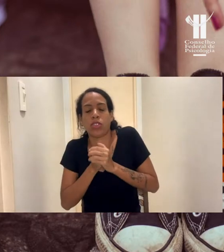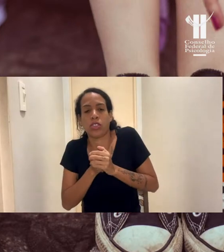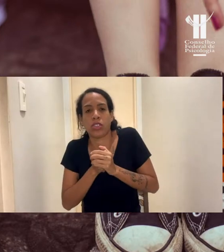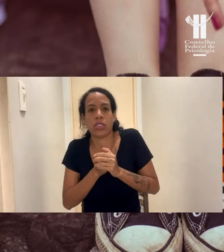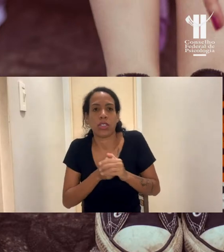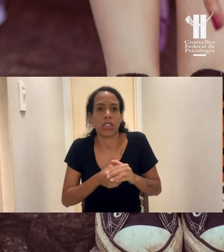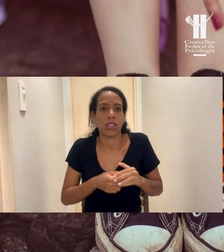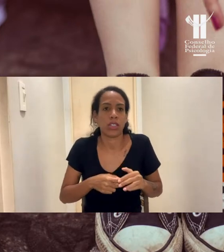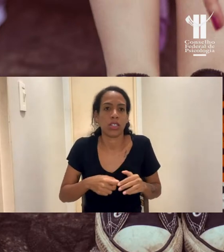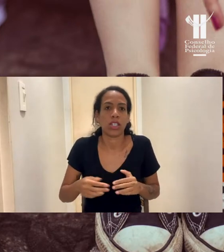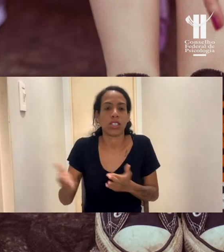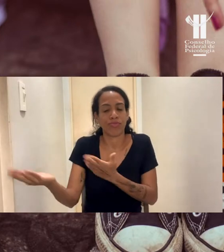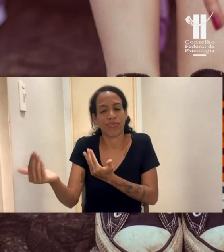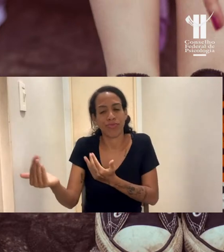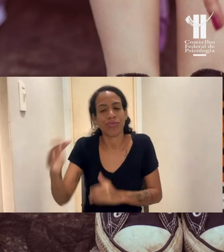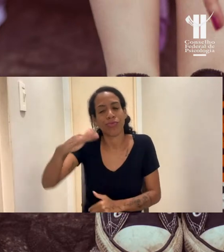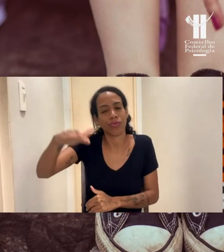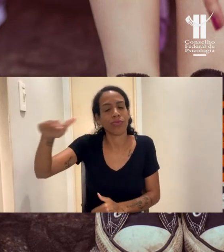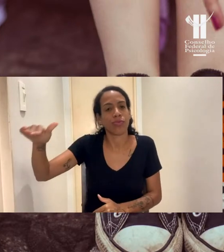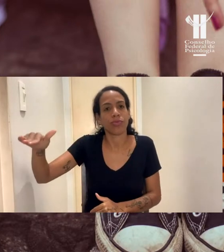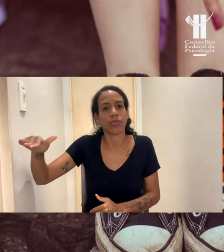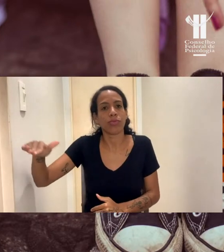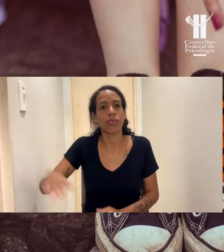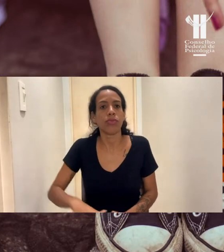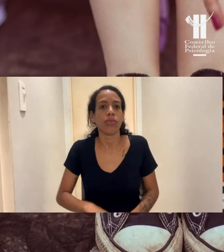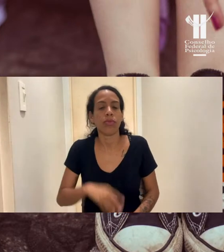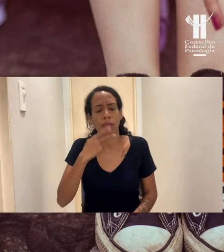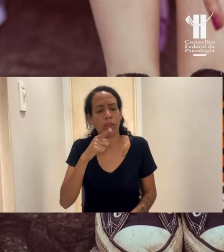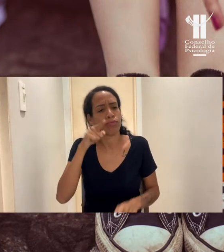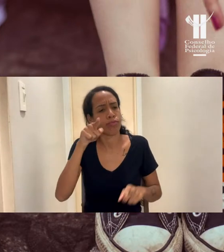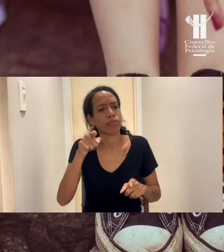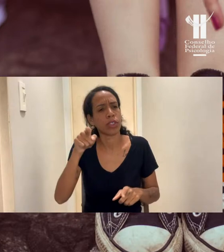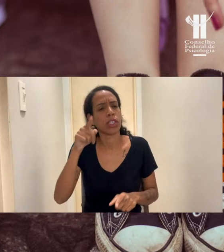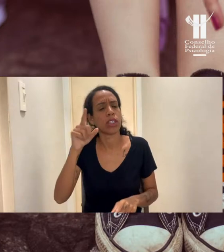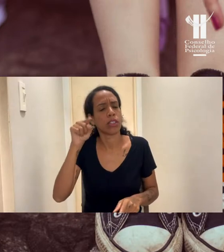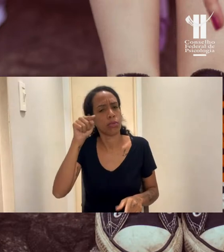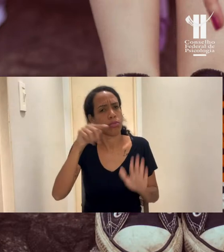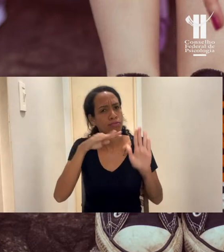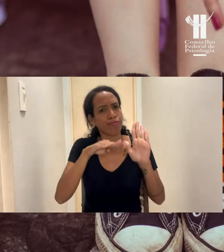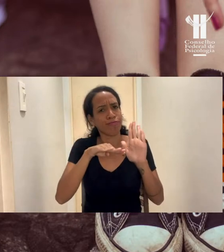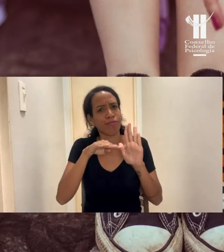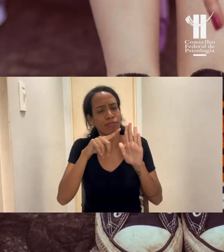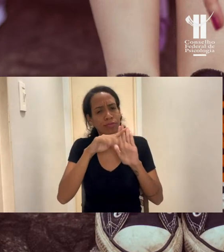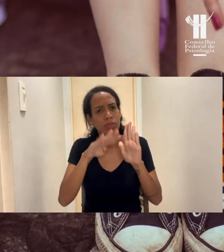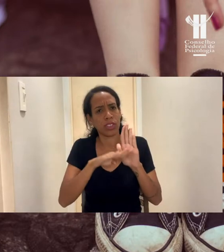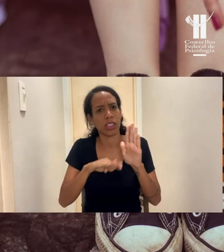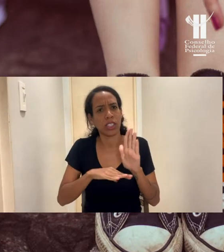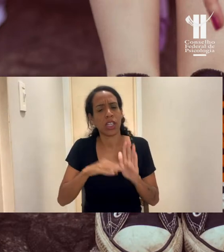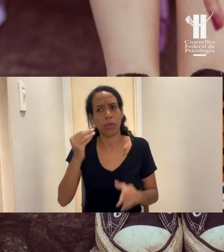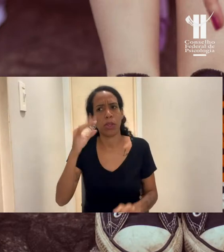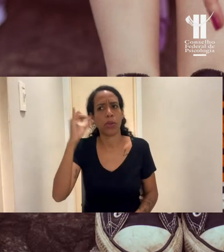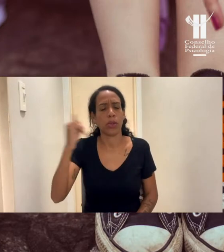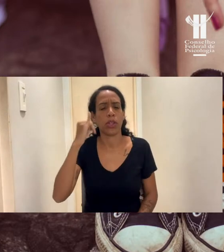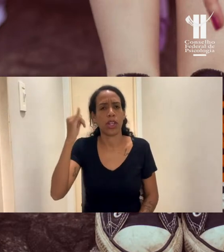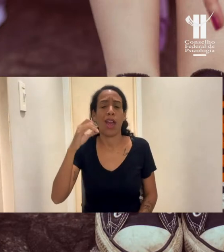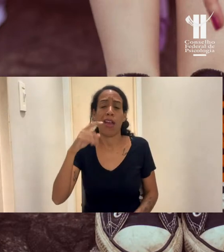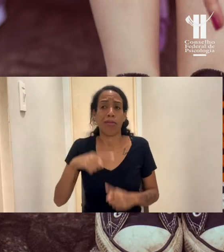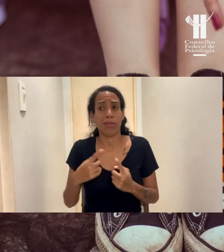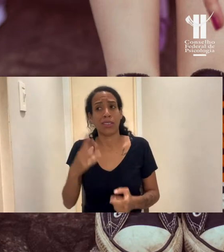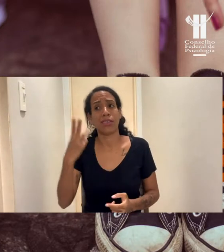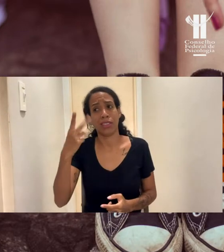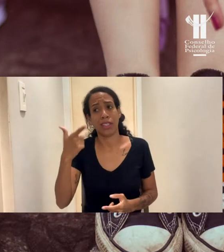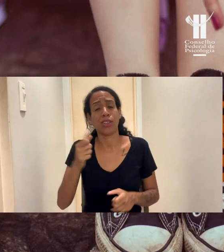nossos adolescentes. Você aponta questões fundamentais, né? Apesar dos 32 anos do ECA, ainda